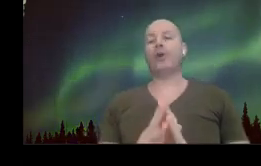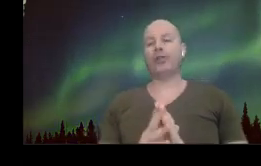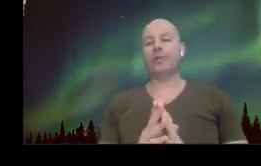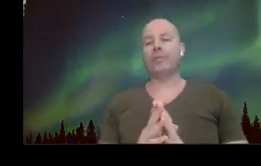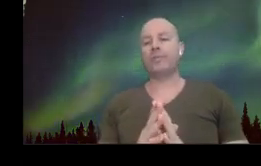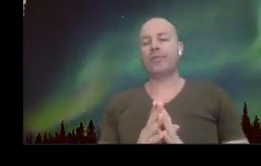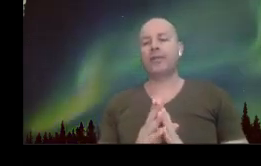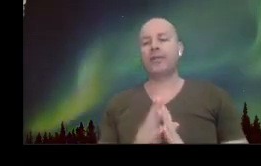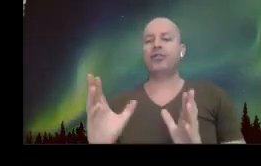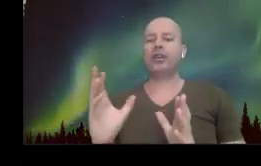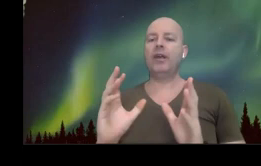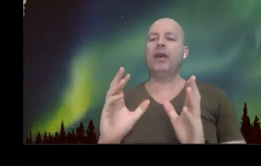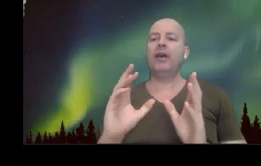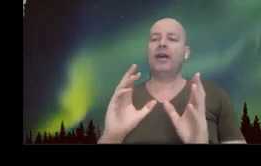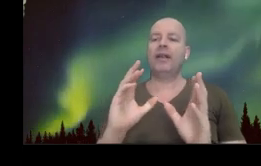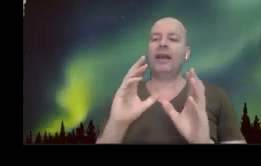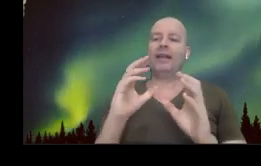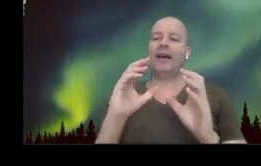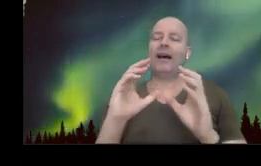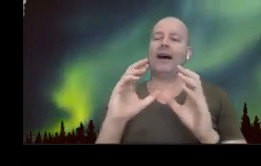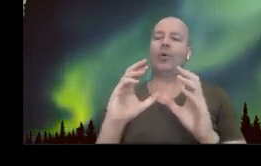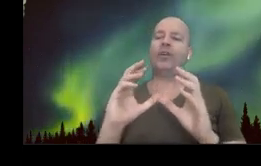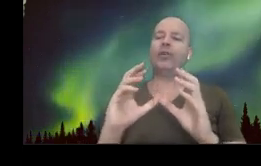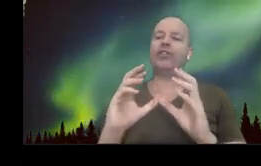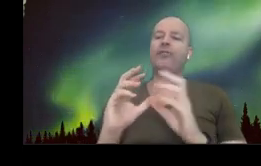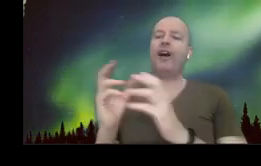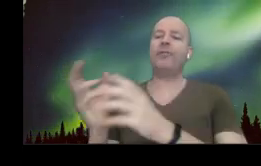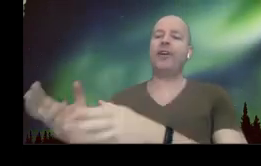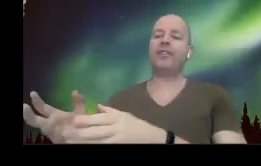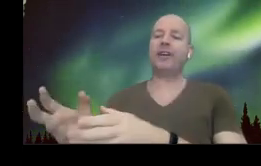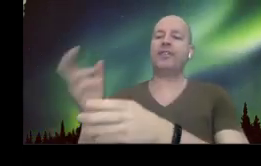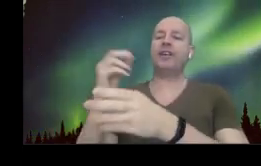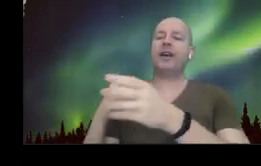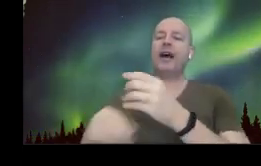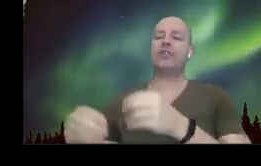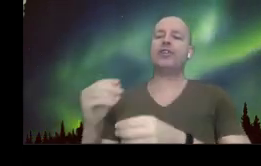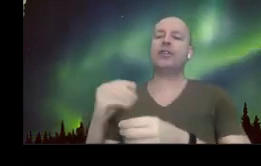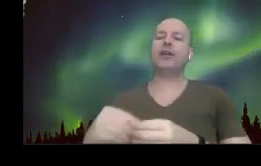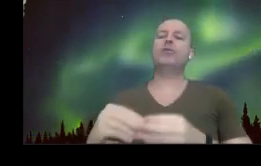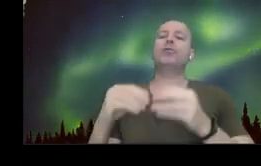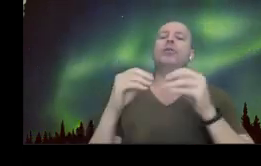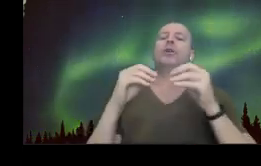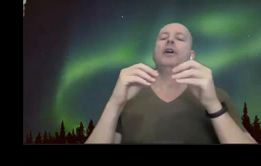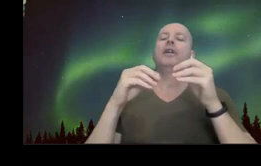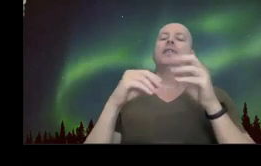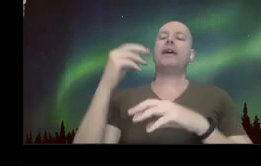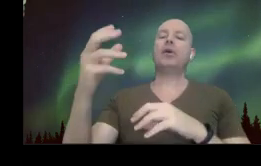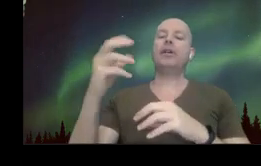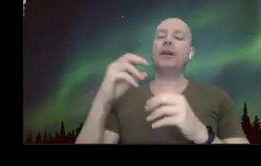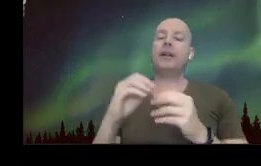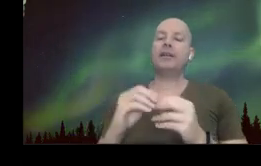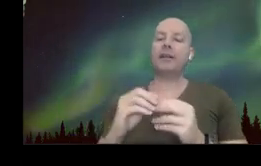nada. Pode, desde que o que você vai fazer se encaixe dentro